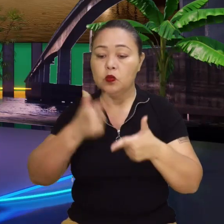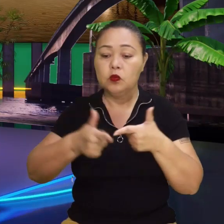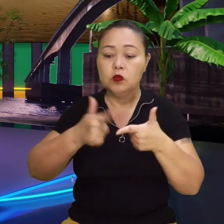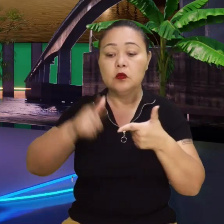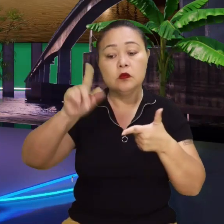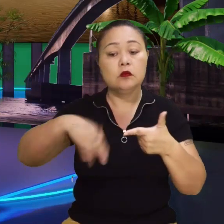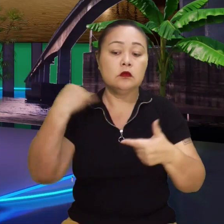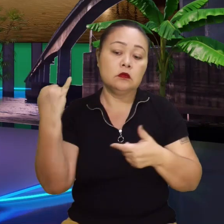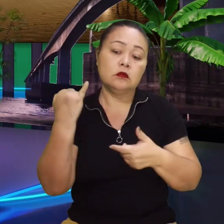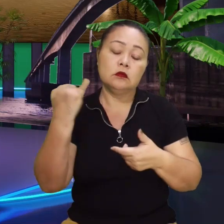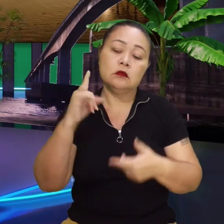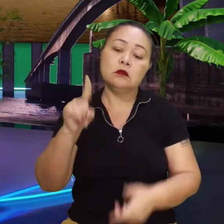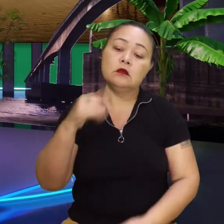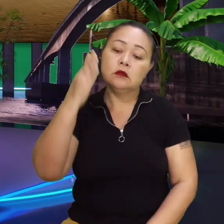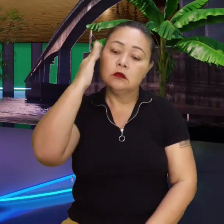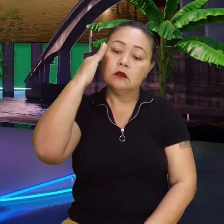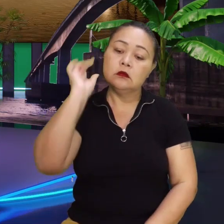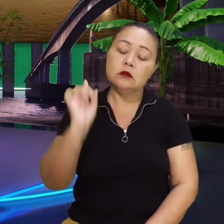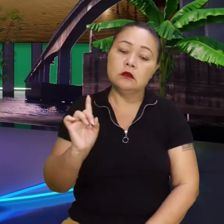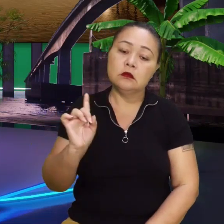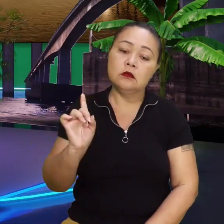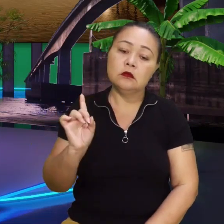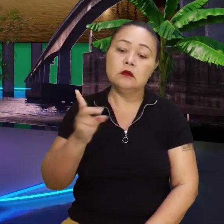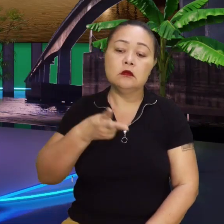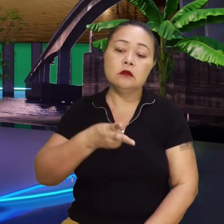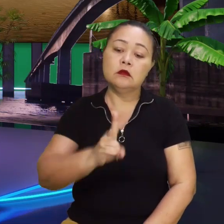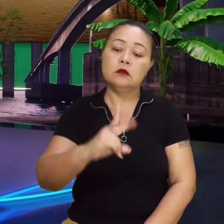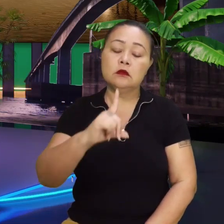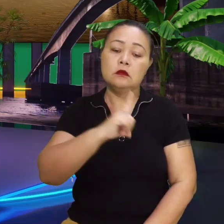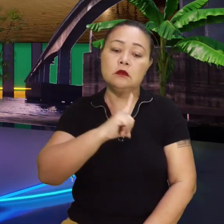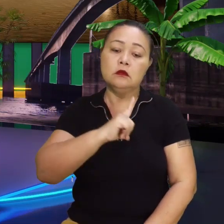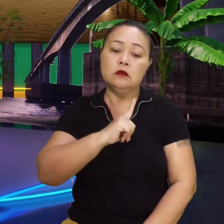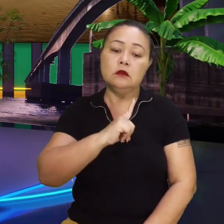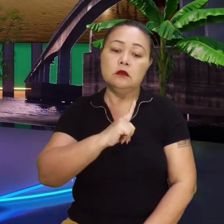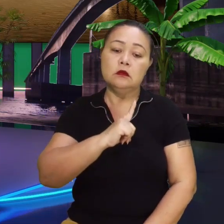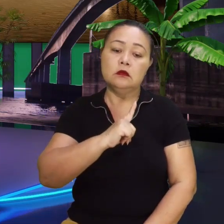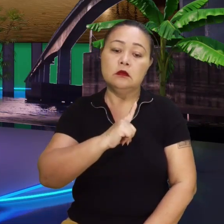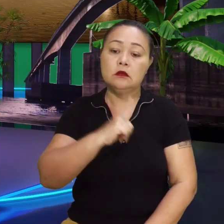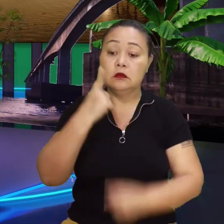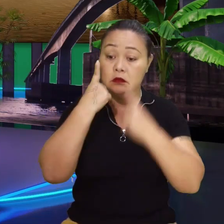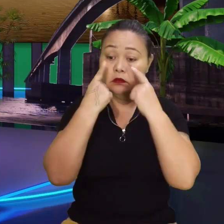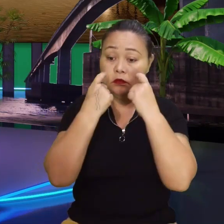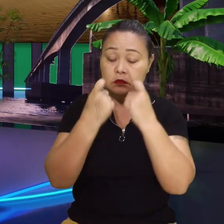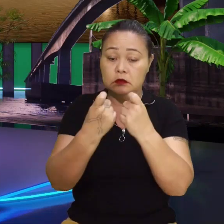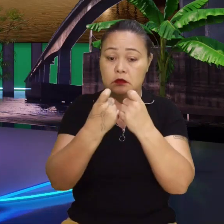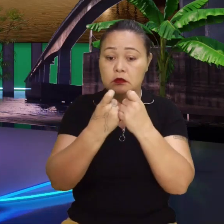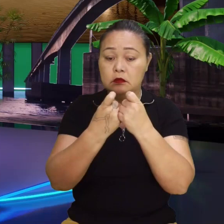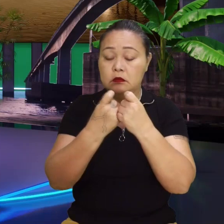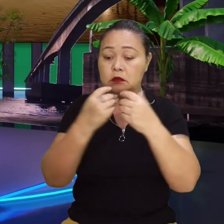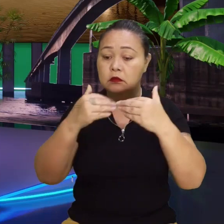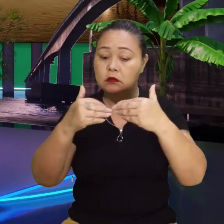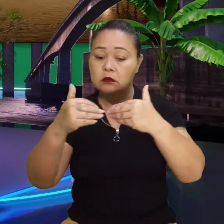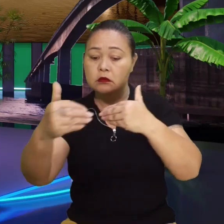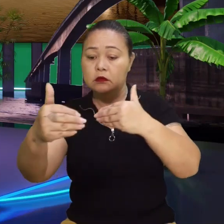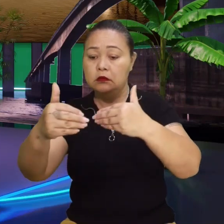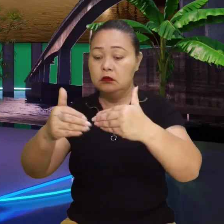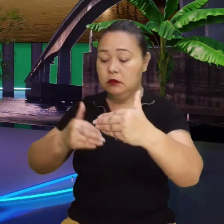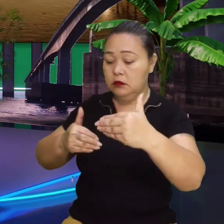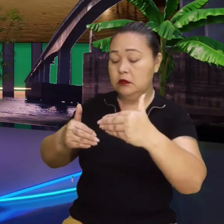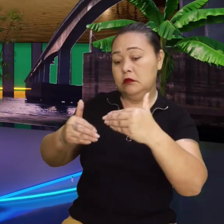o importante é você entender que sempre que houver interesses nas zonas